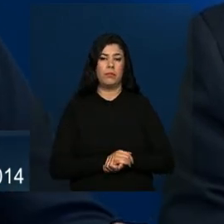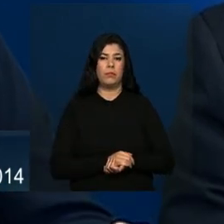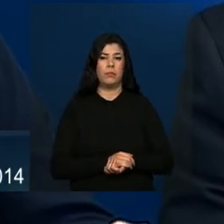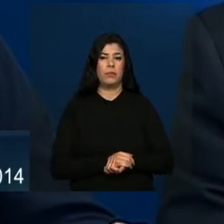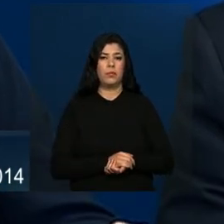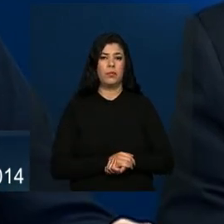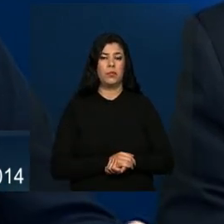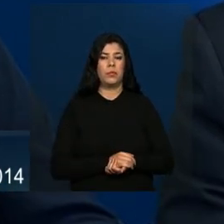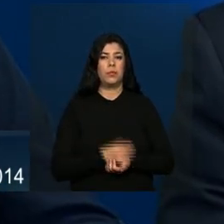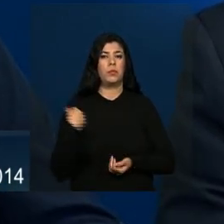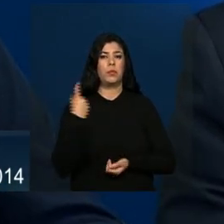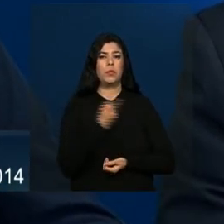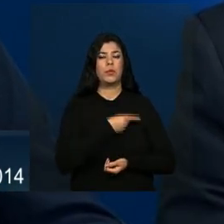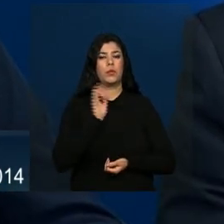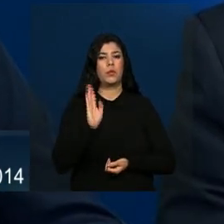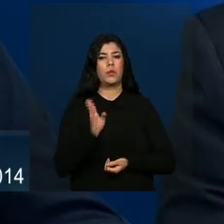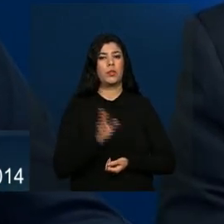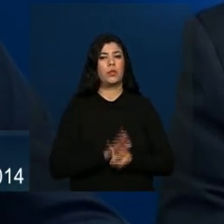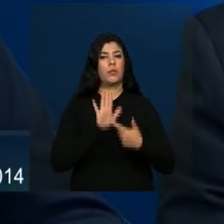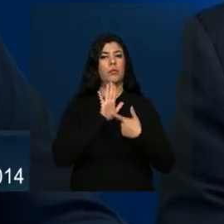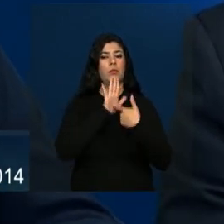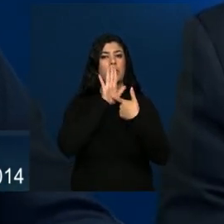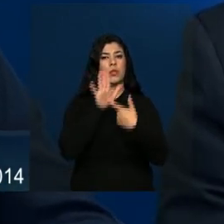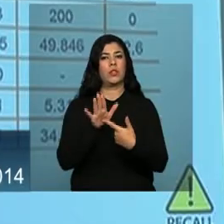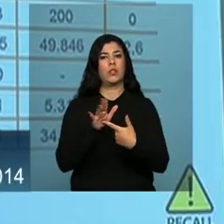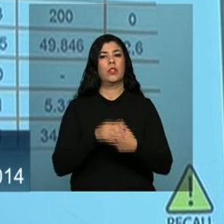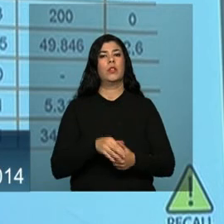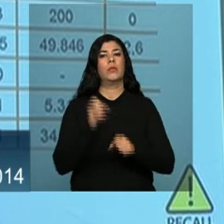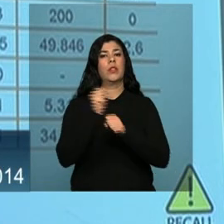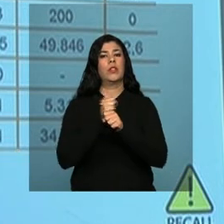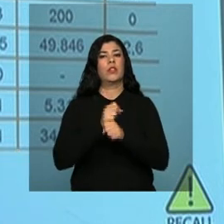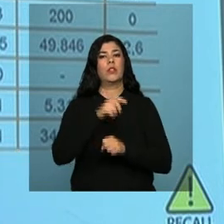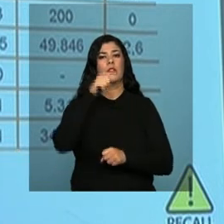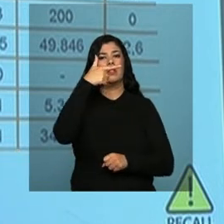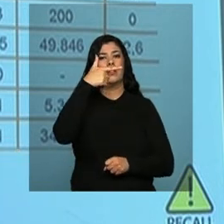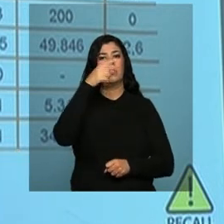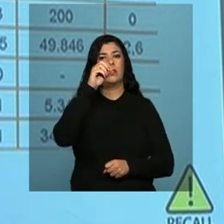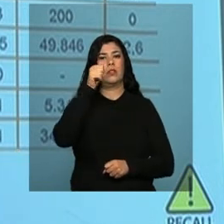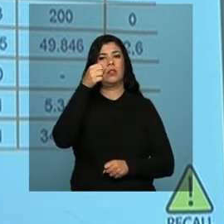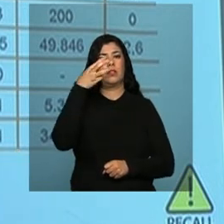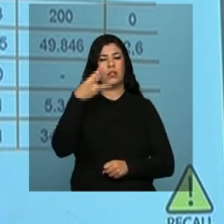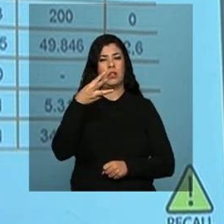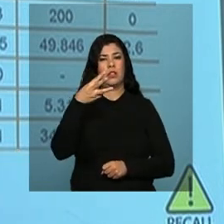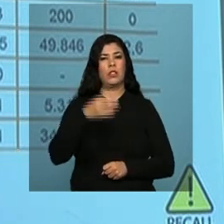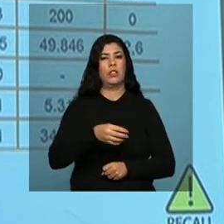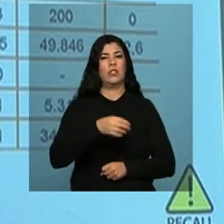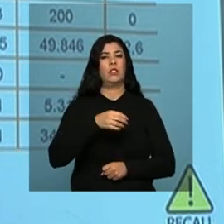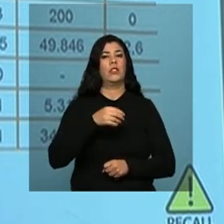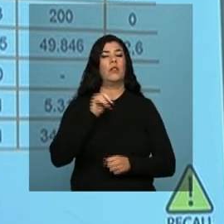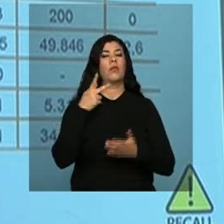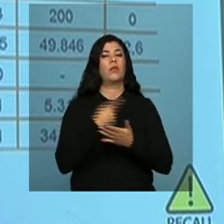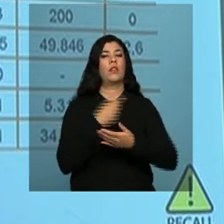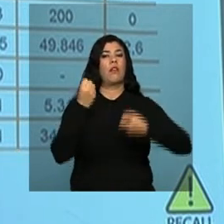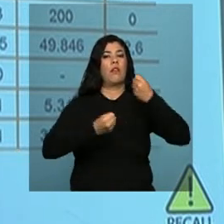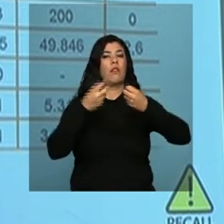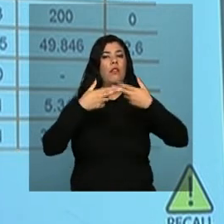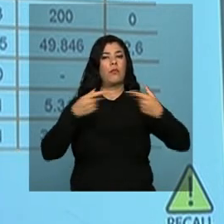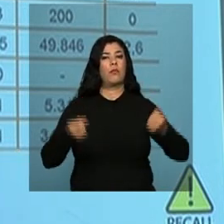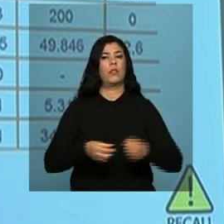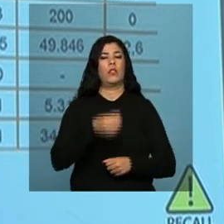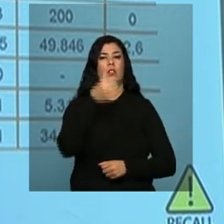campanha então nós trouxemos aí automóveis em 2013 656 mil automóveis